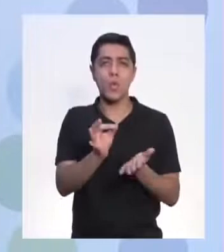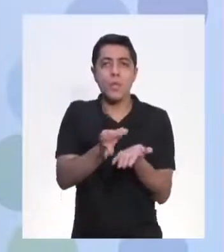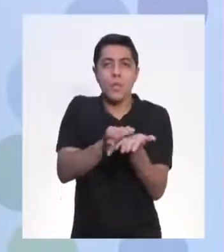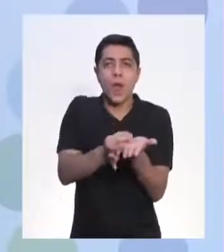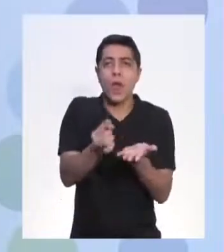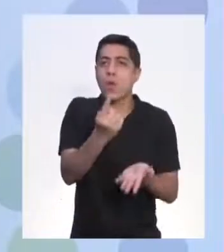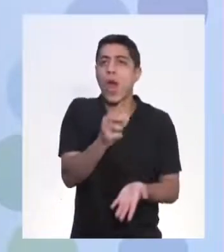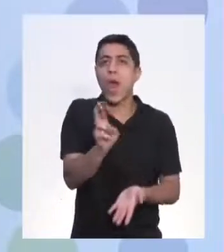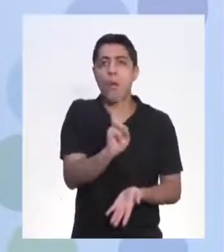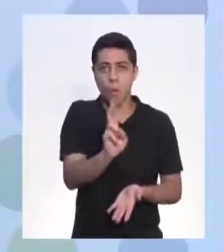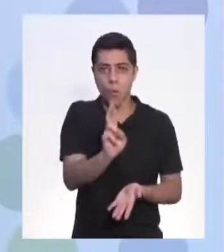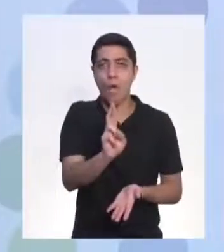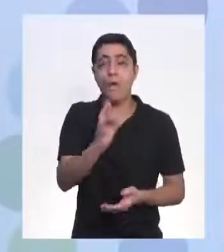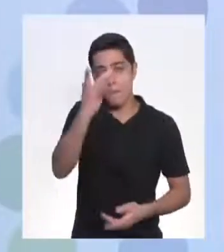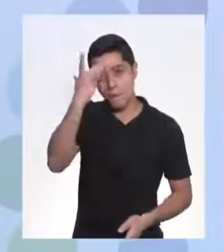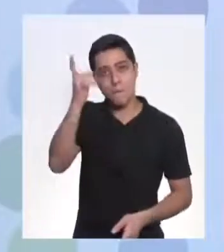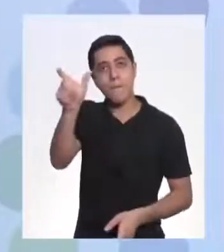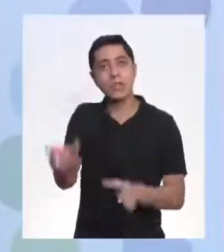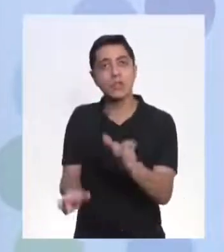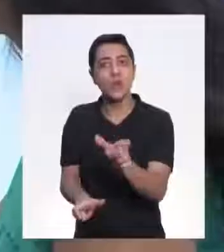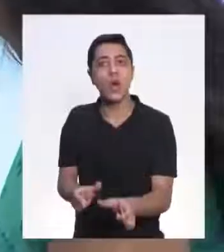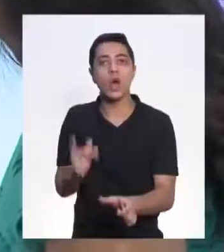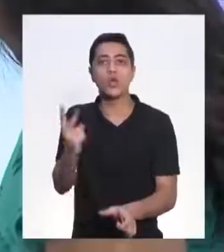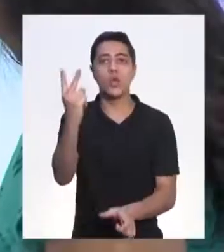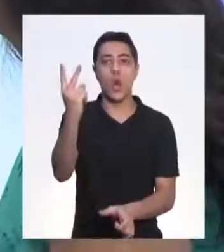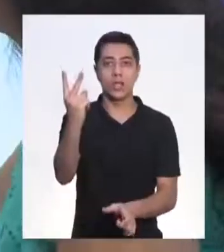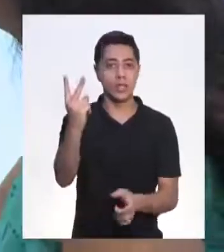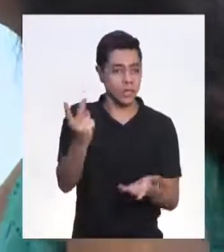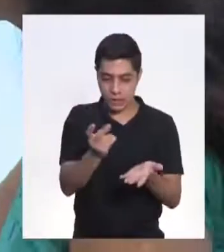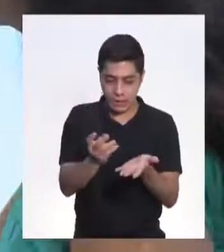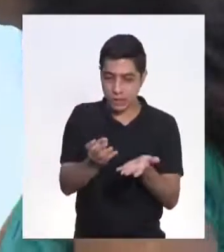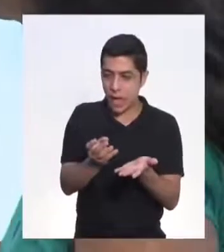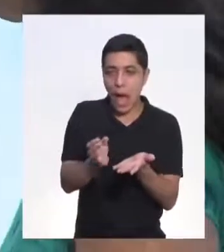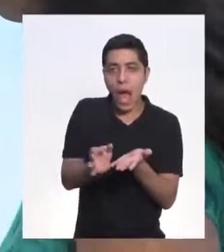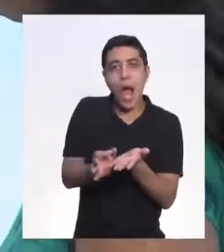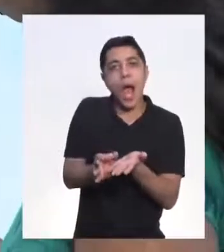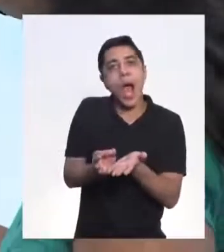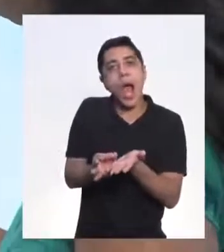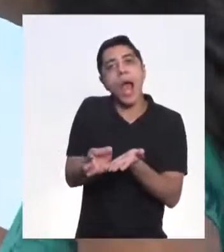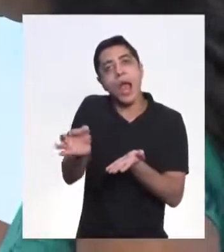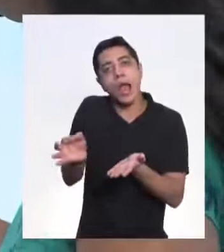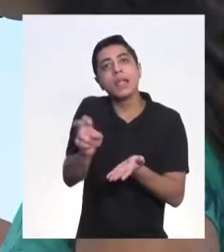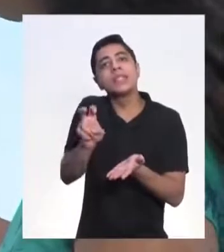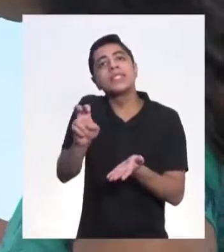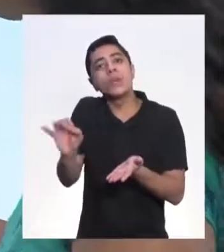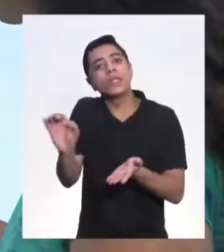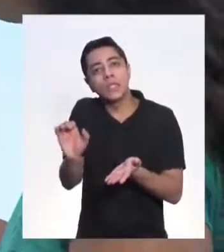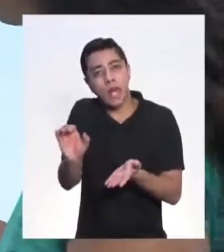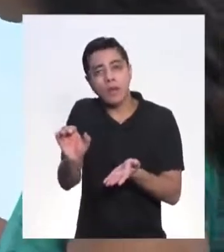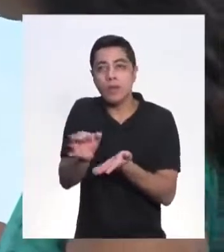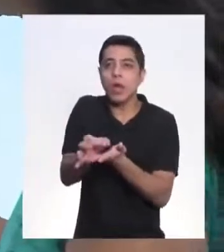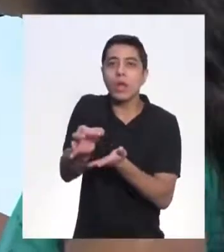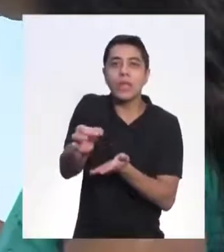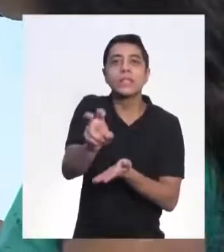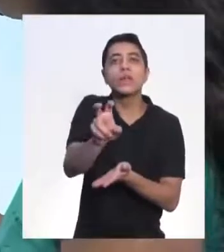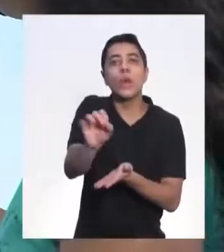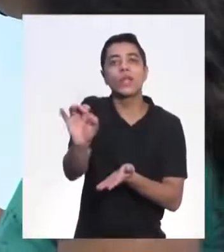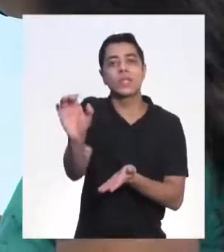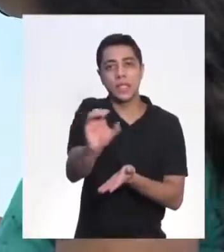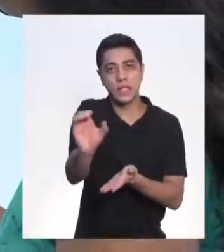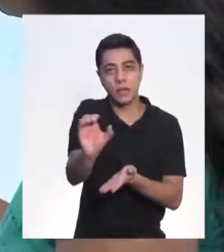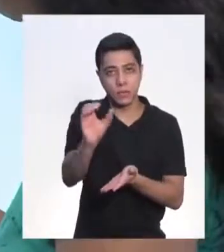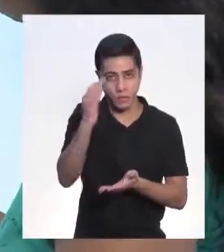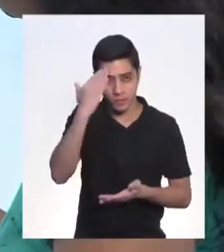pessoas, 50 centavos. Então, menos 1 sobre 2 é a mesma coisa que menos